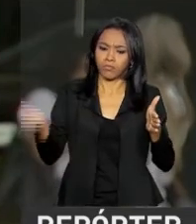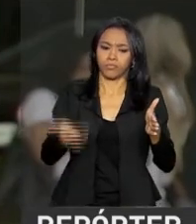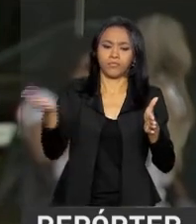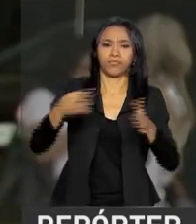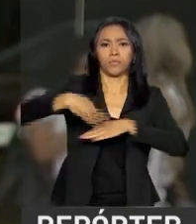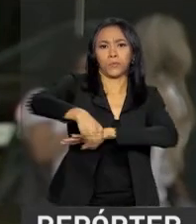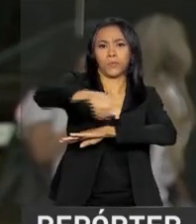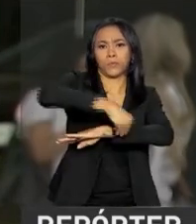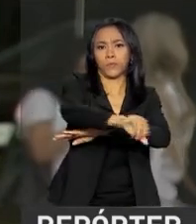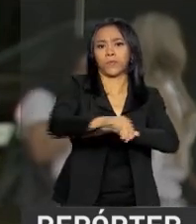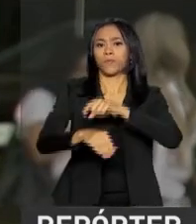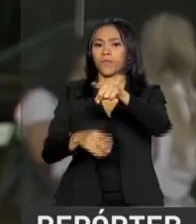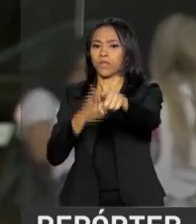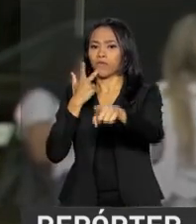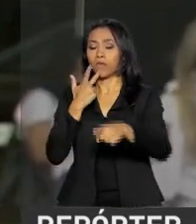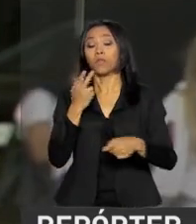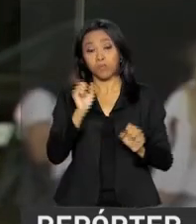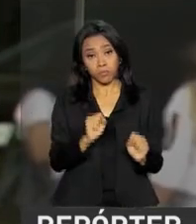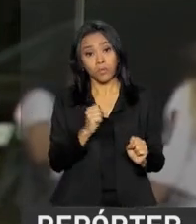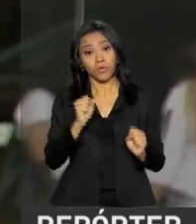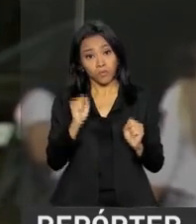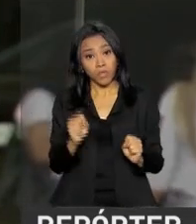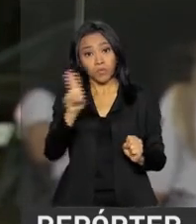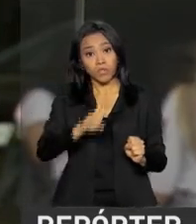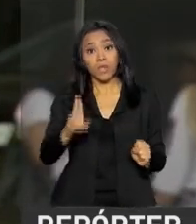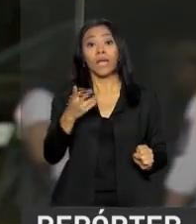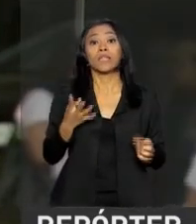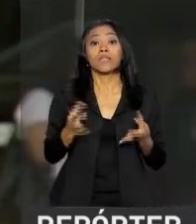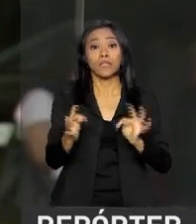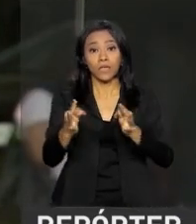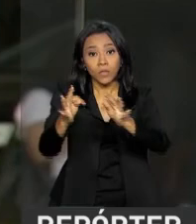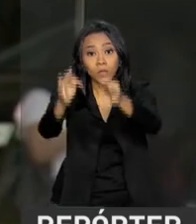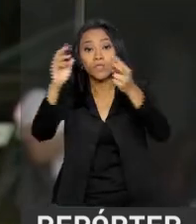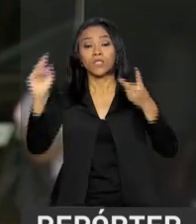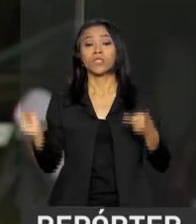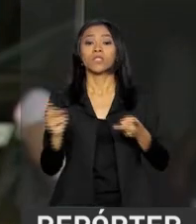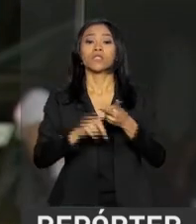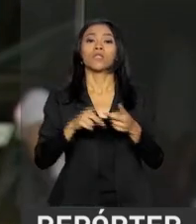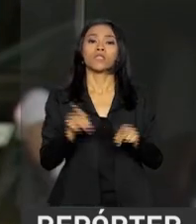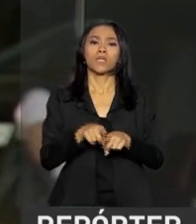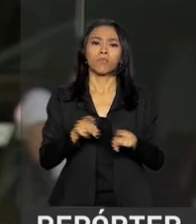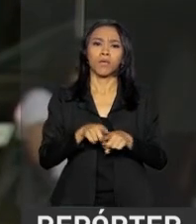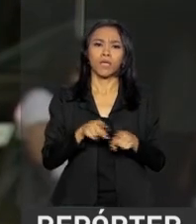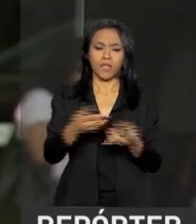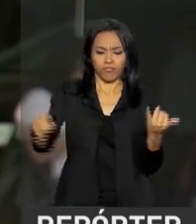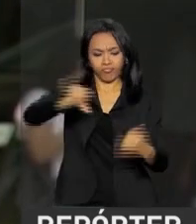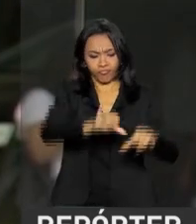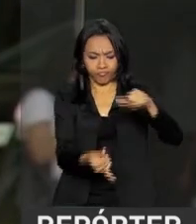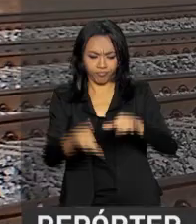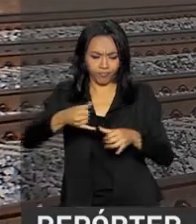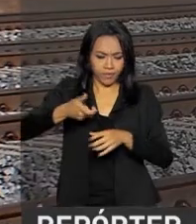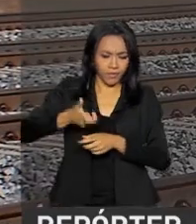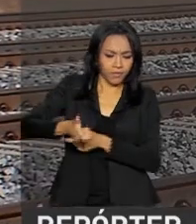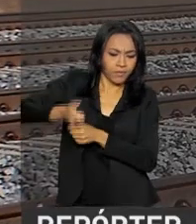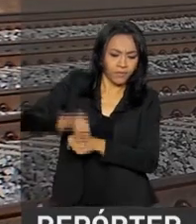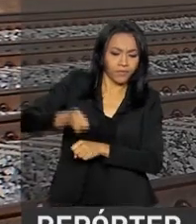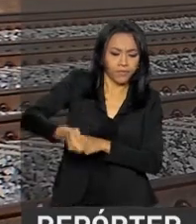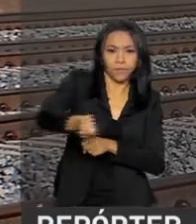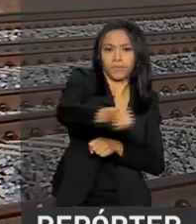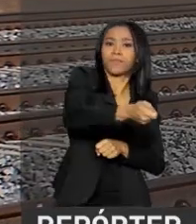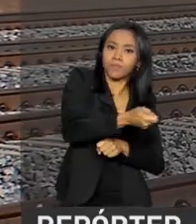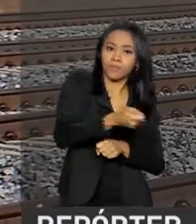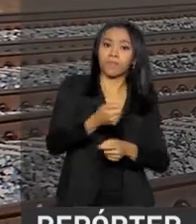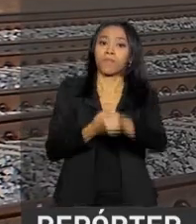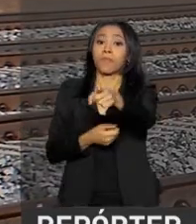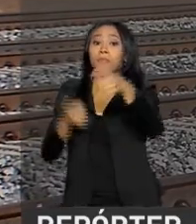tecnologia tanto nos nossos maquinário como nos fertilizantes né então pode nos ajudar bastante o pátio intermodal